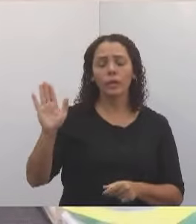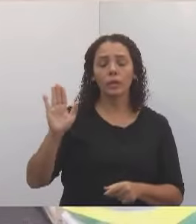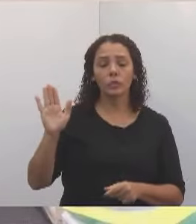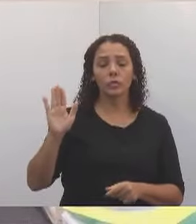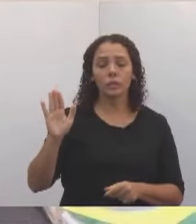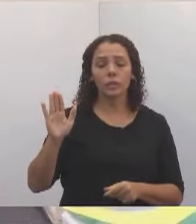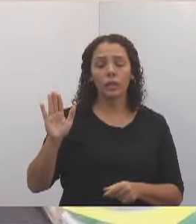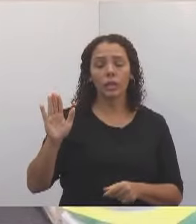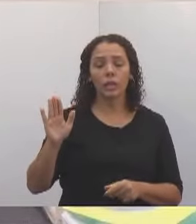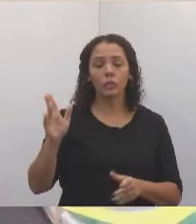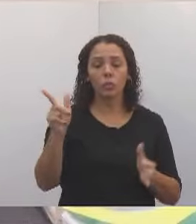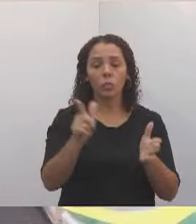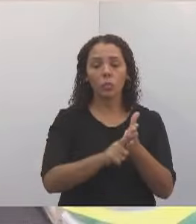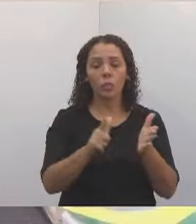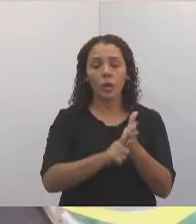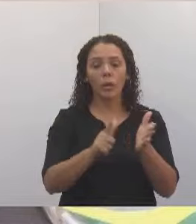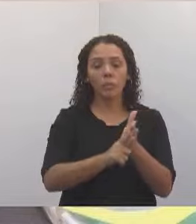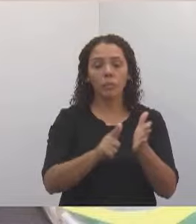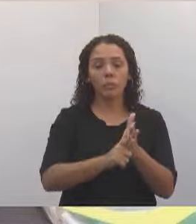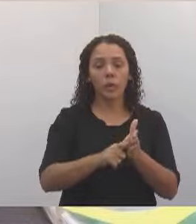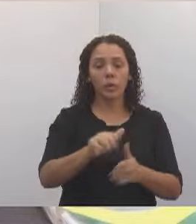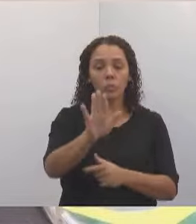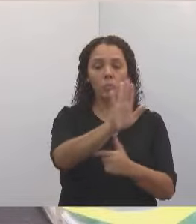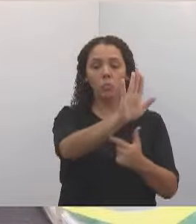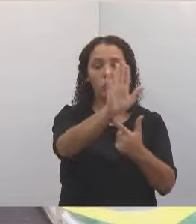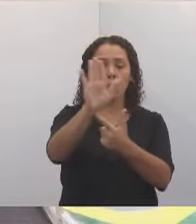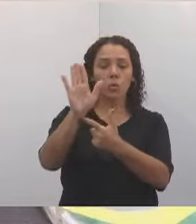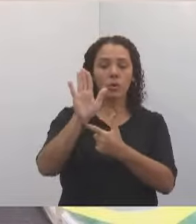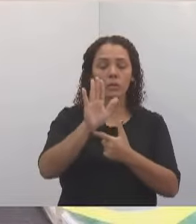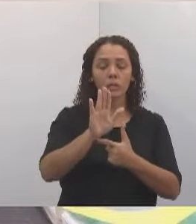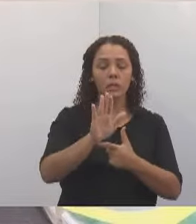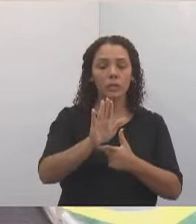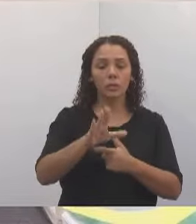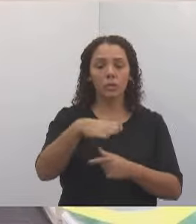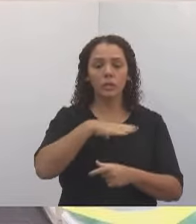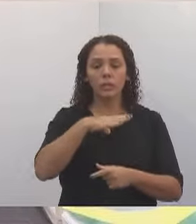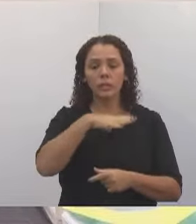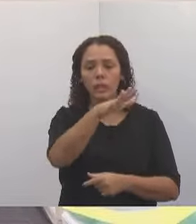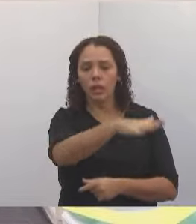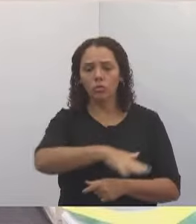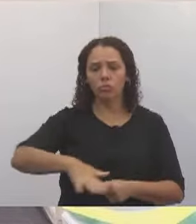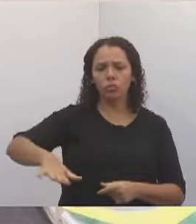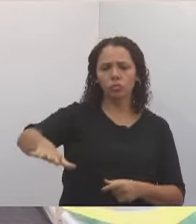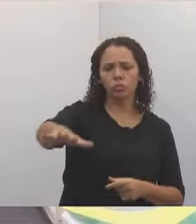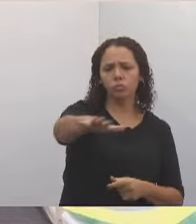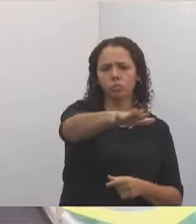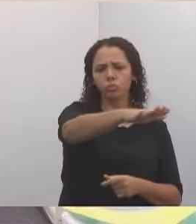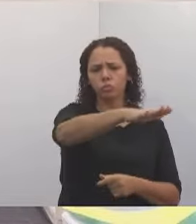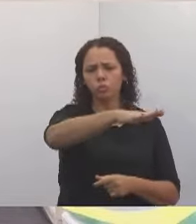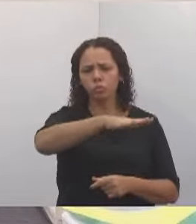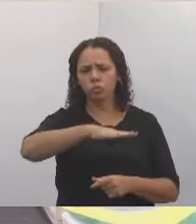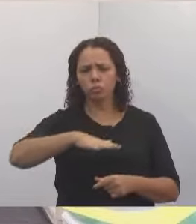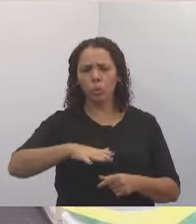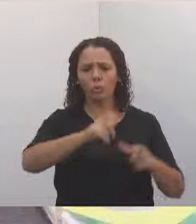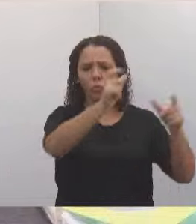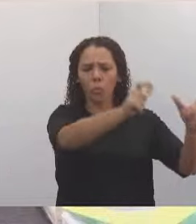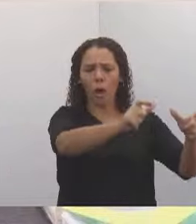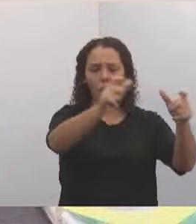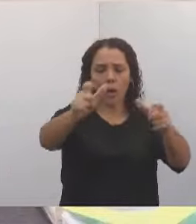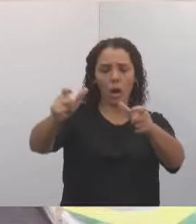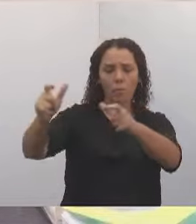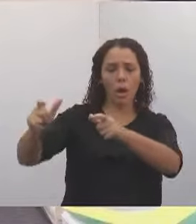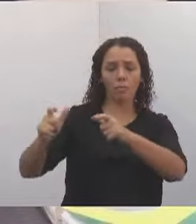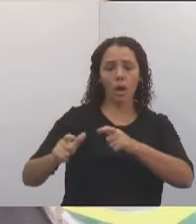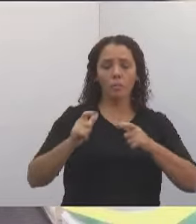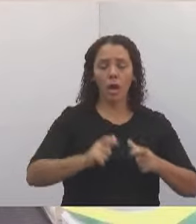banner espalhado para a cidade inteira. Basta o eleitor prestar atenção para ver nisso, né, Paulinho? Então, o senhor está falando, o senhor tem razão mesmo. Esse